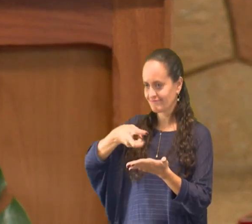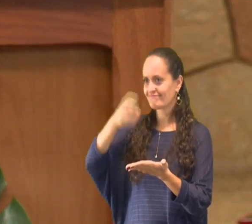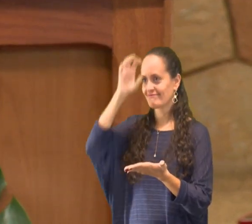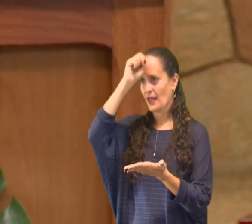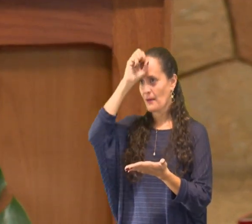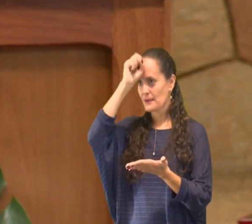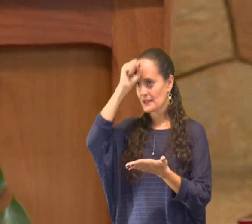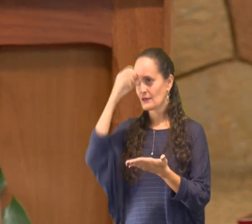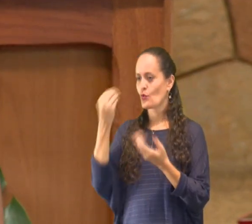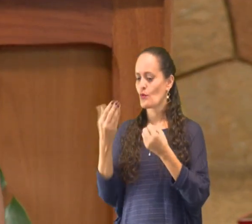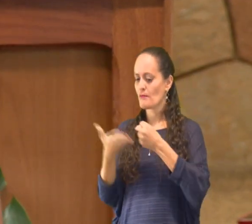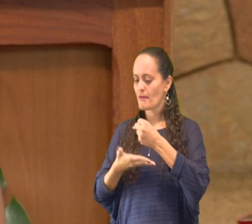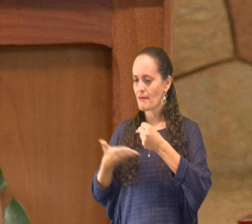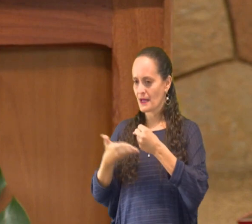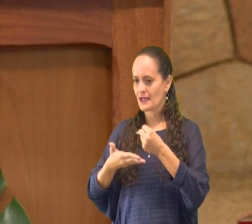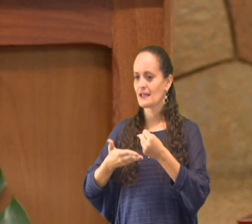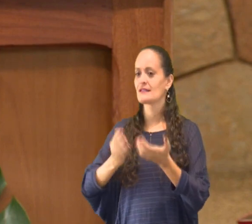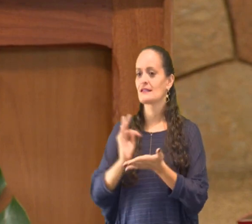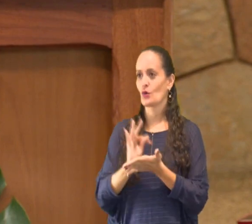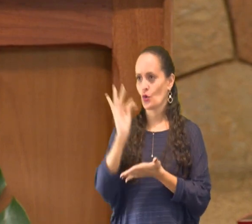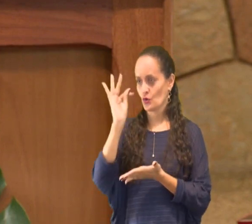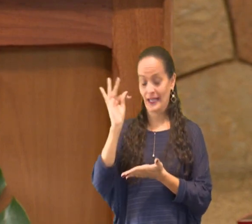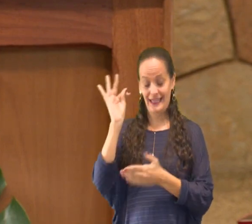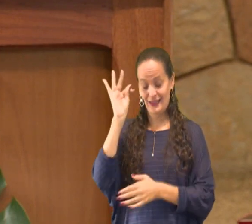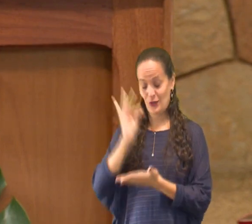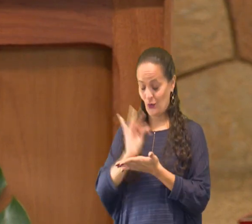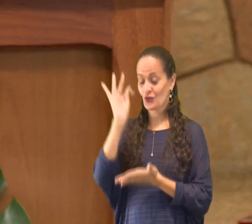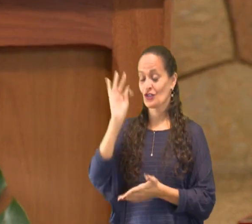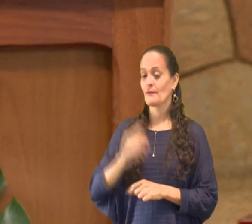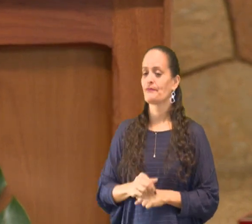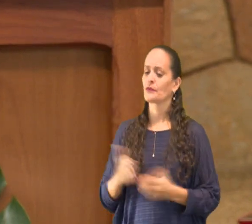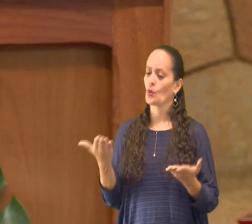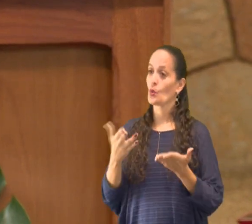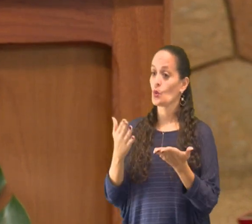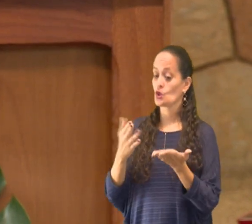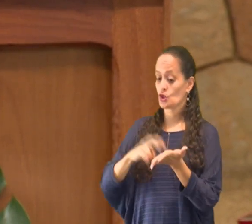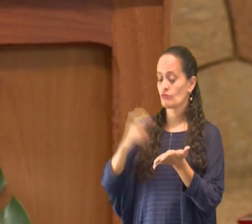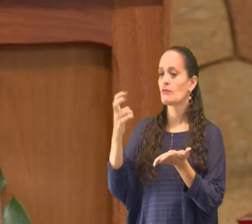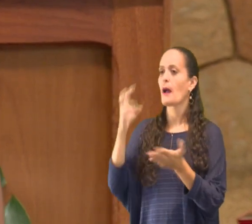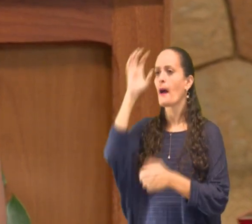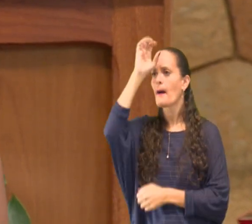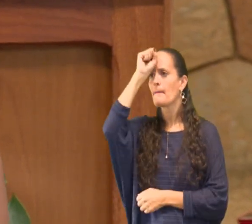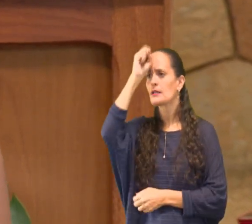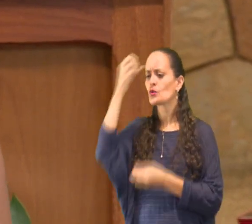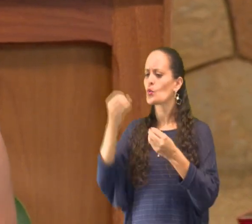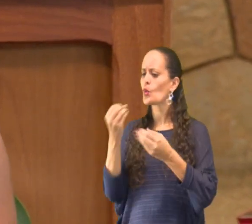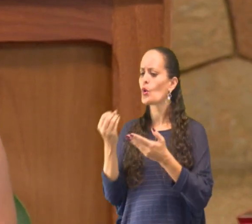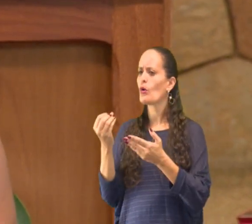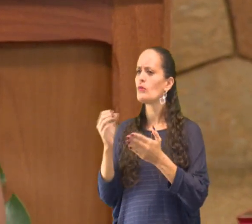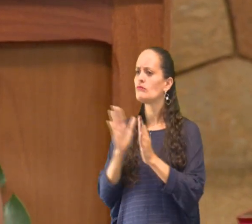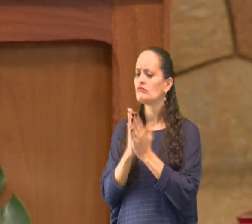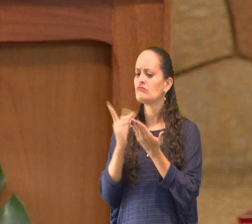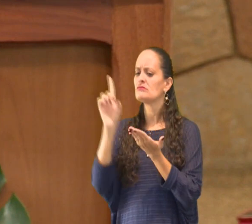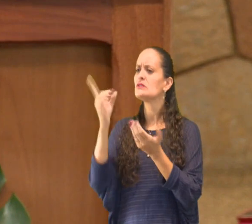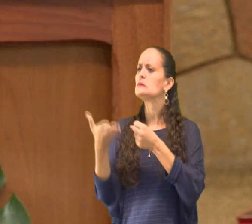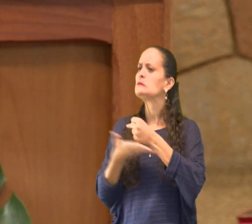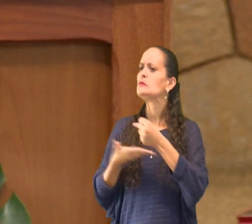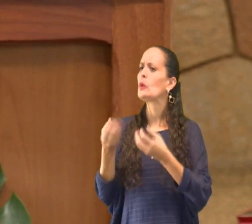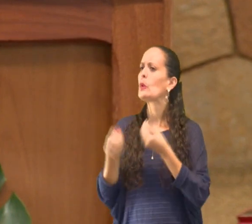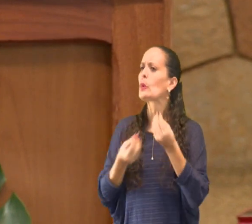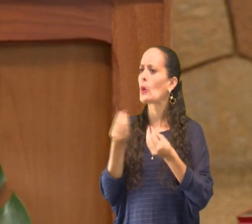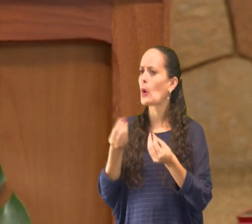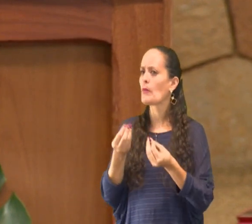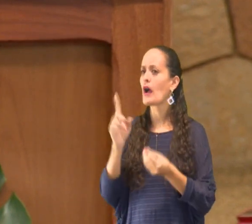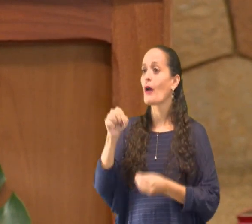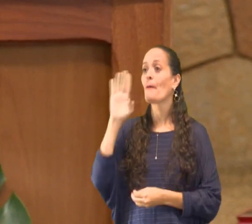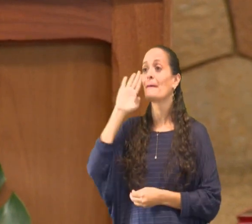da Bíblia, da teologia. Hoje, na aula de hoje, nós aprendemos um pouco mais sobre a origem da Bíblia, e o nosso objeto de estudo, o nosso livro principal